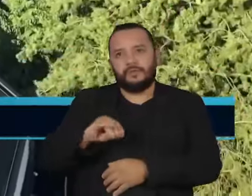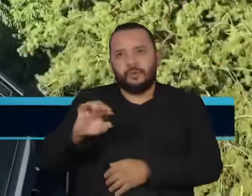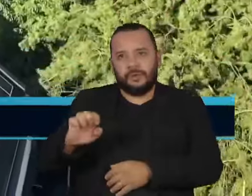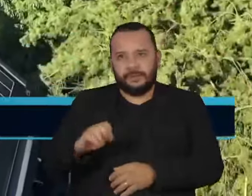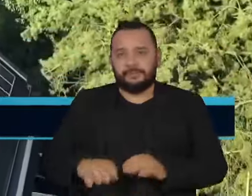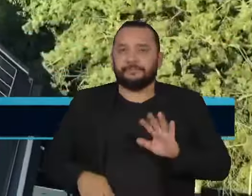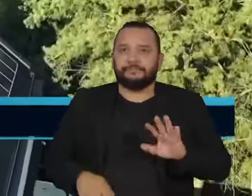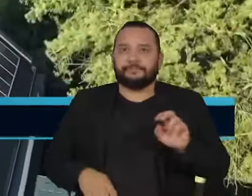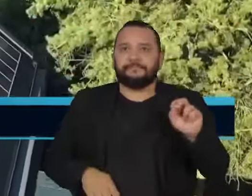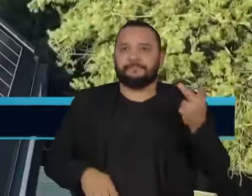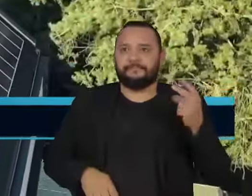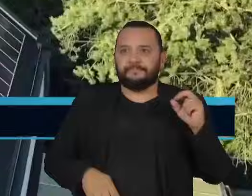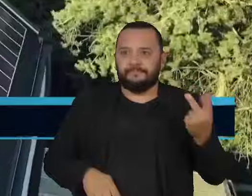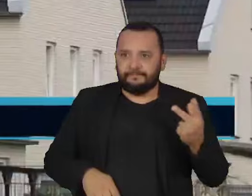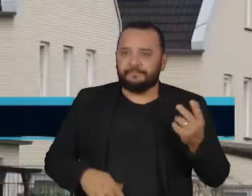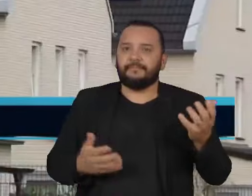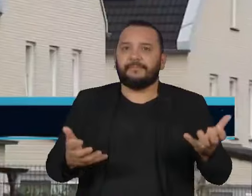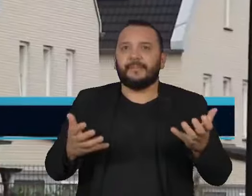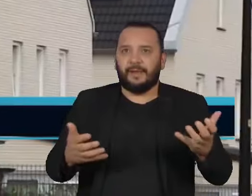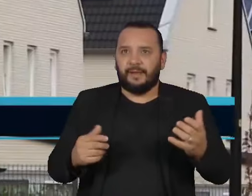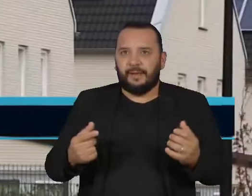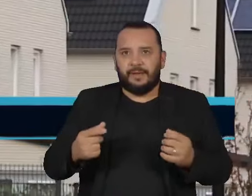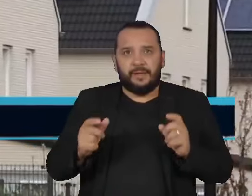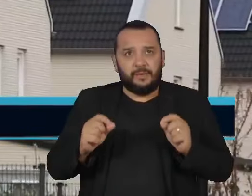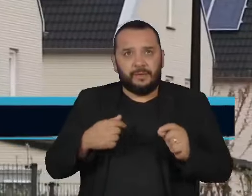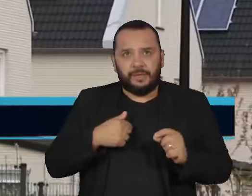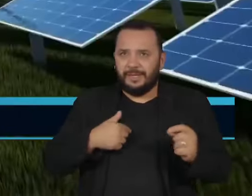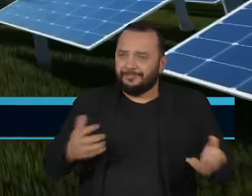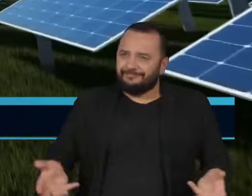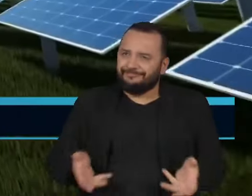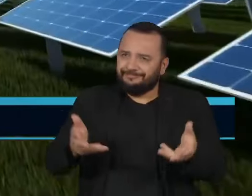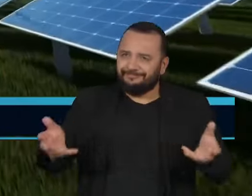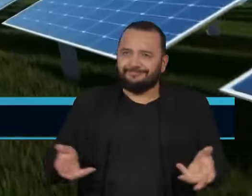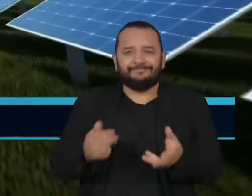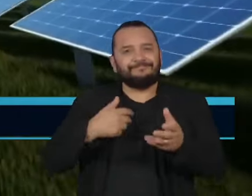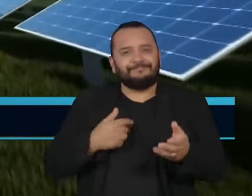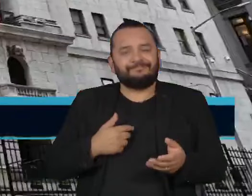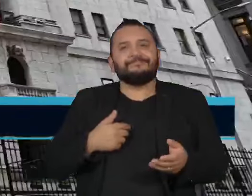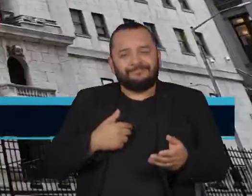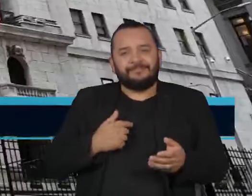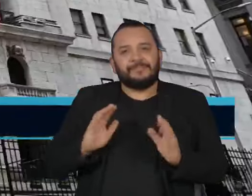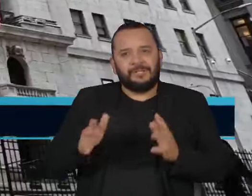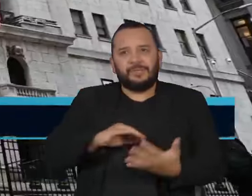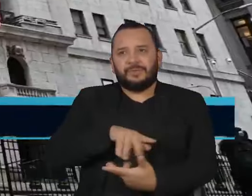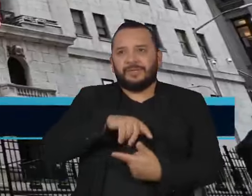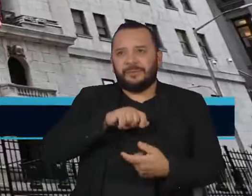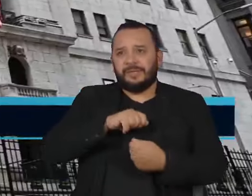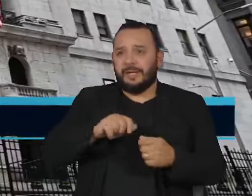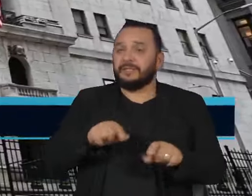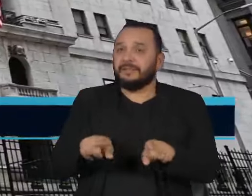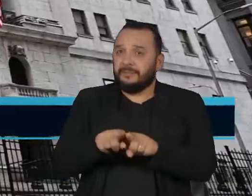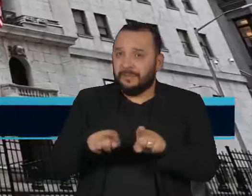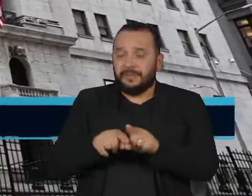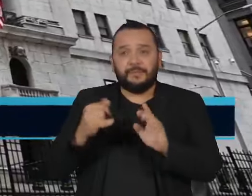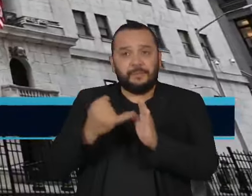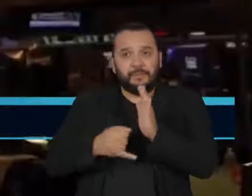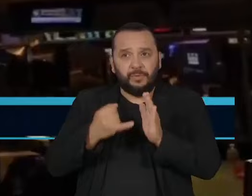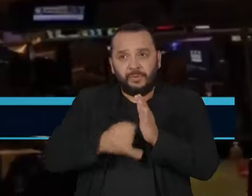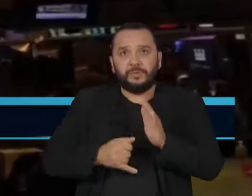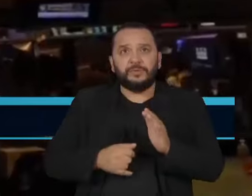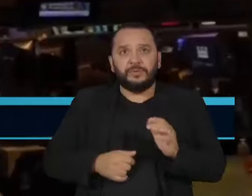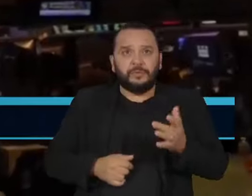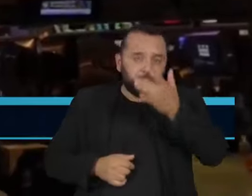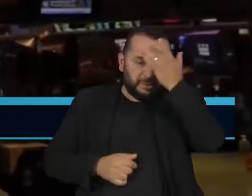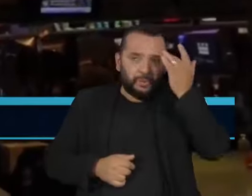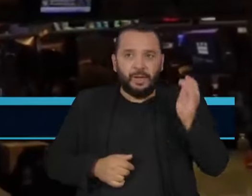contraste, Kamala Harris é esperada para reforçar essas iniciativas, enquanto aumenta impostos sobre os mais ricos